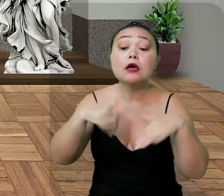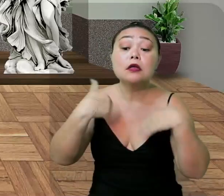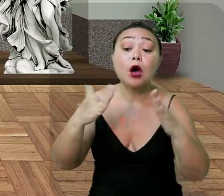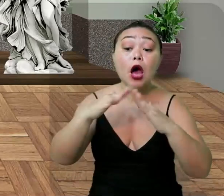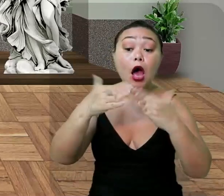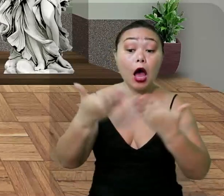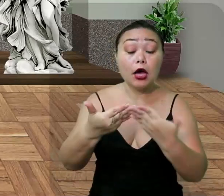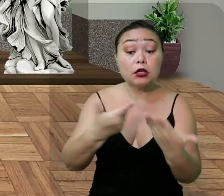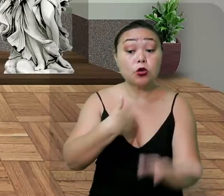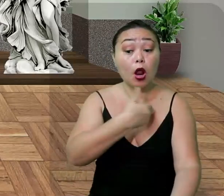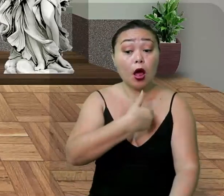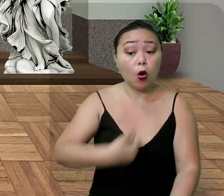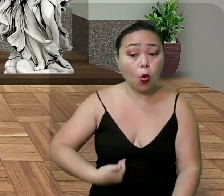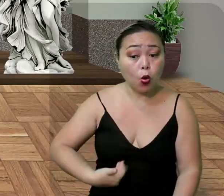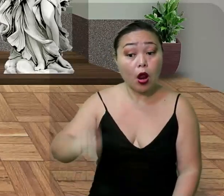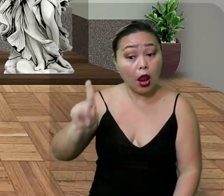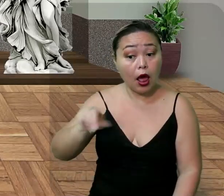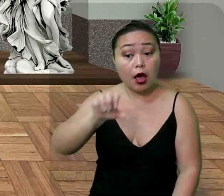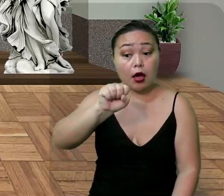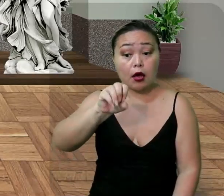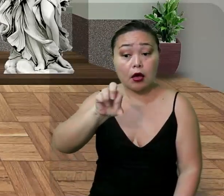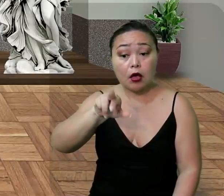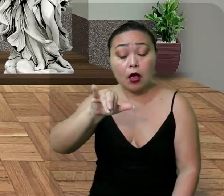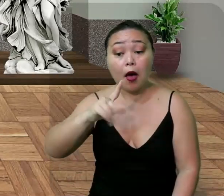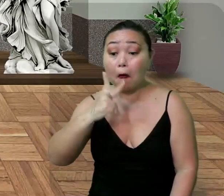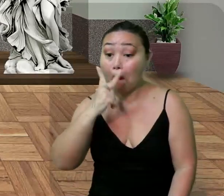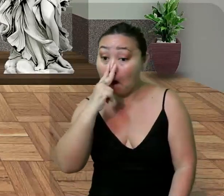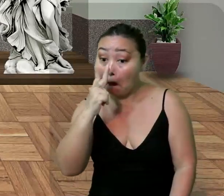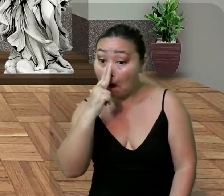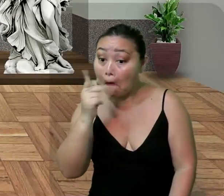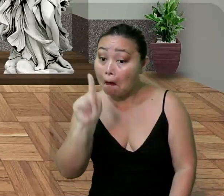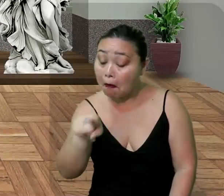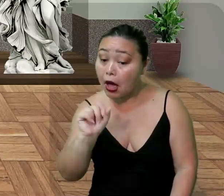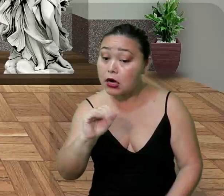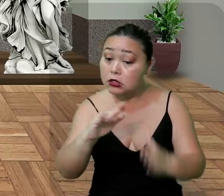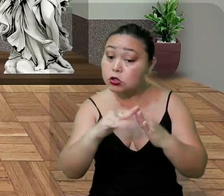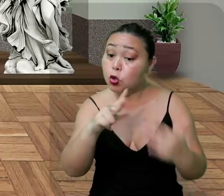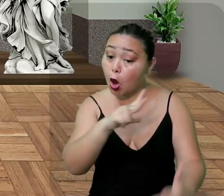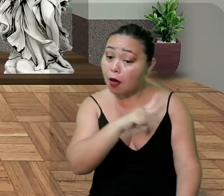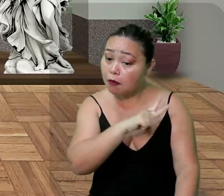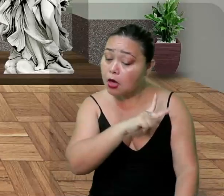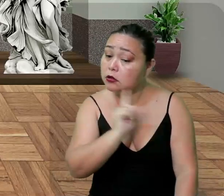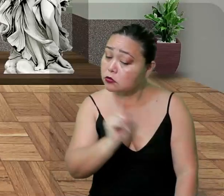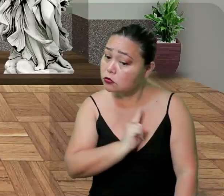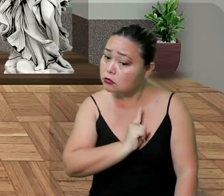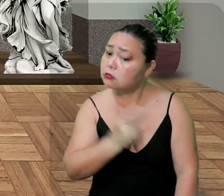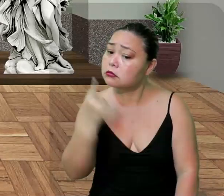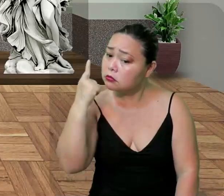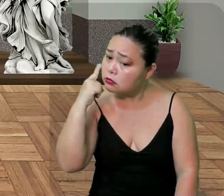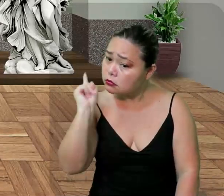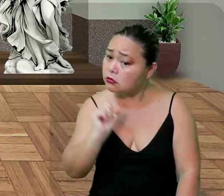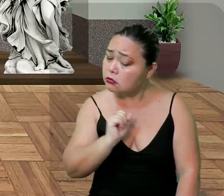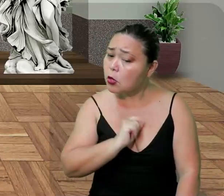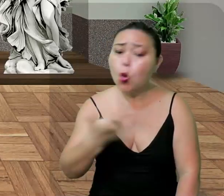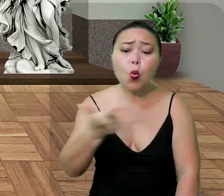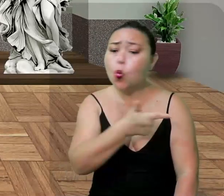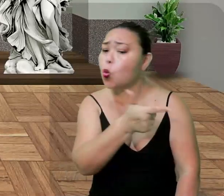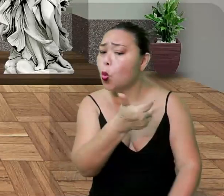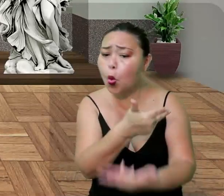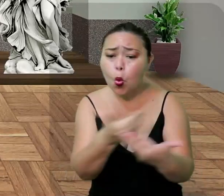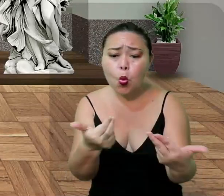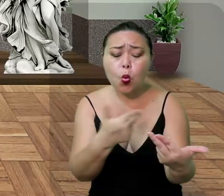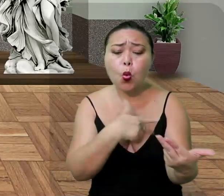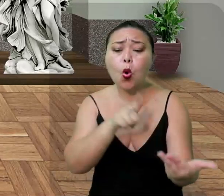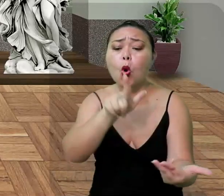escolas públicas lá de Sorriso parecem escola particular, para tu ter uma ideia. E assim, outras situações,